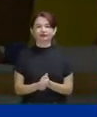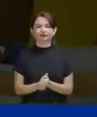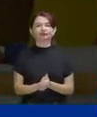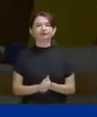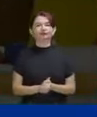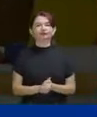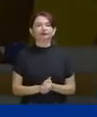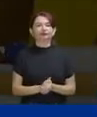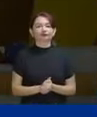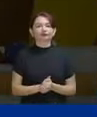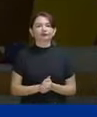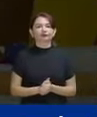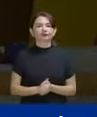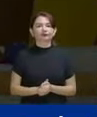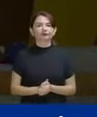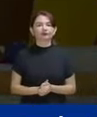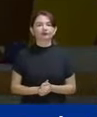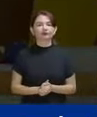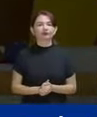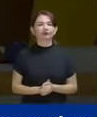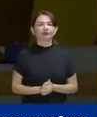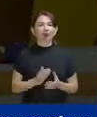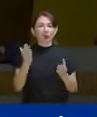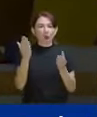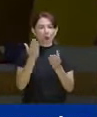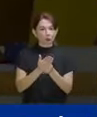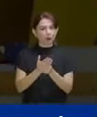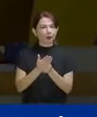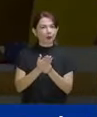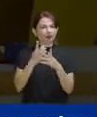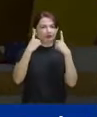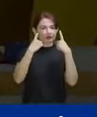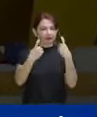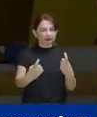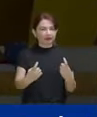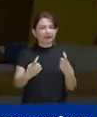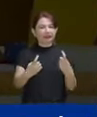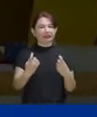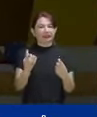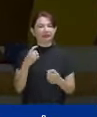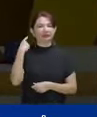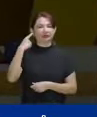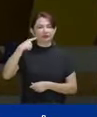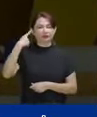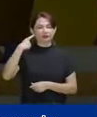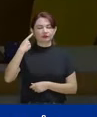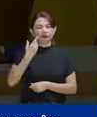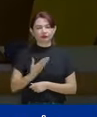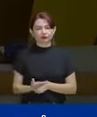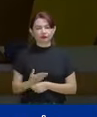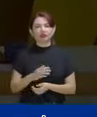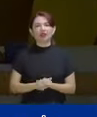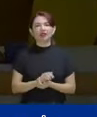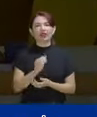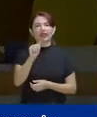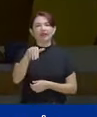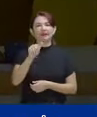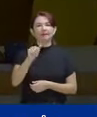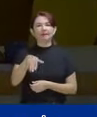Vamos chamar em julgamento, dando prioridade a um processo que tem interesse a doutora Amanda Lima Figueiredo, que nos acompanha.